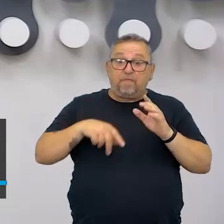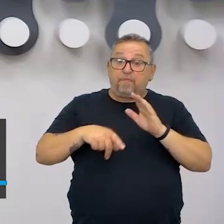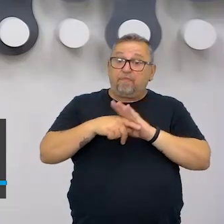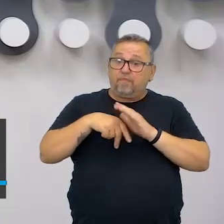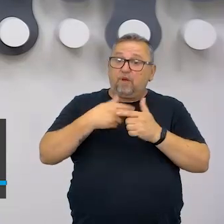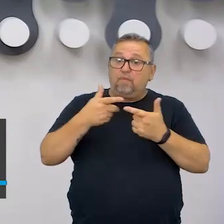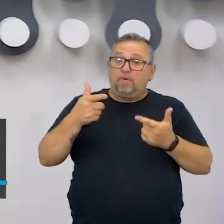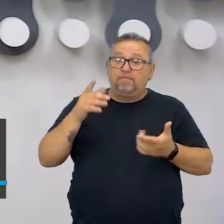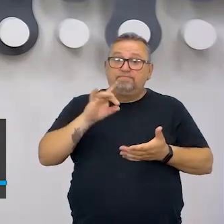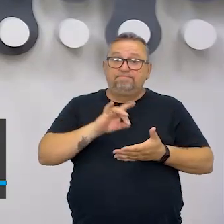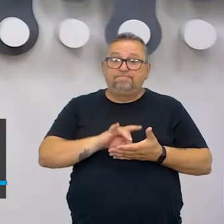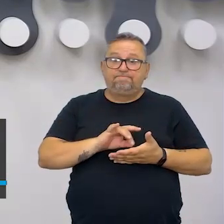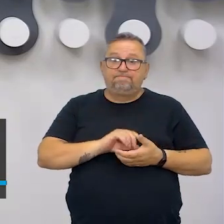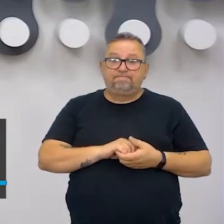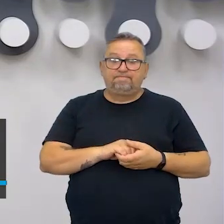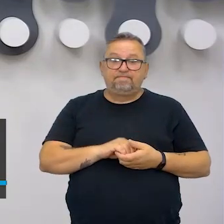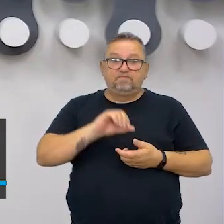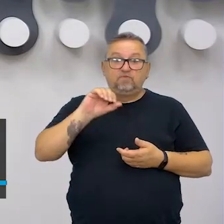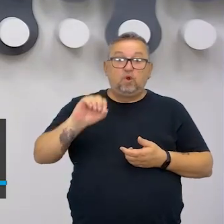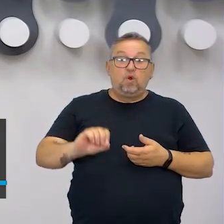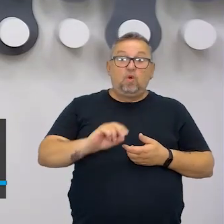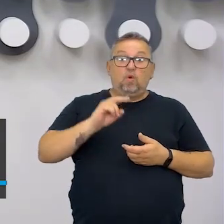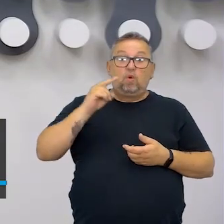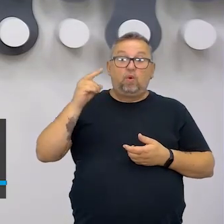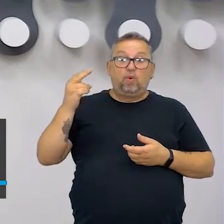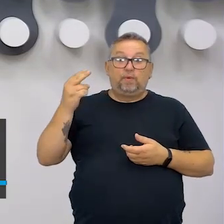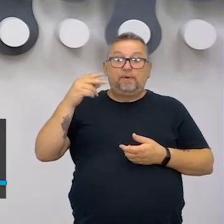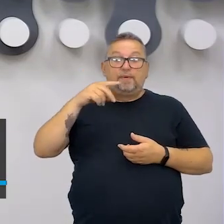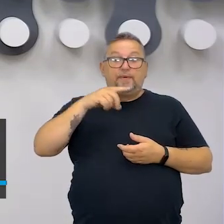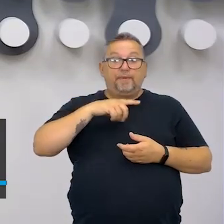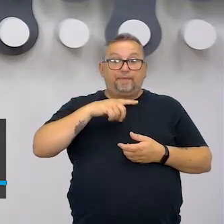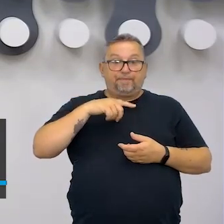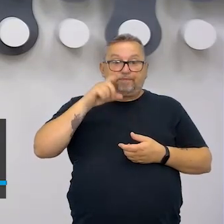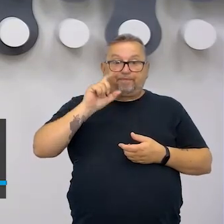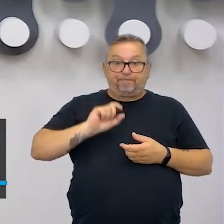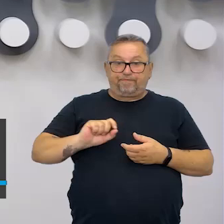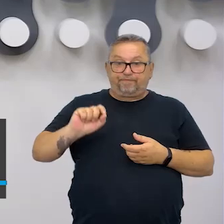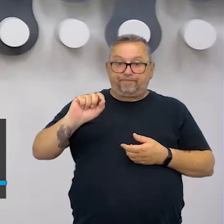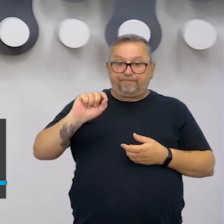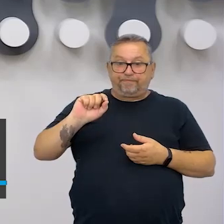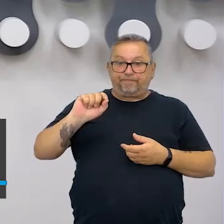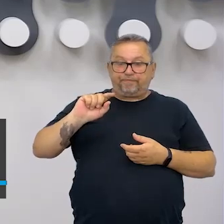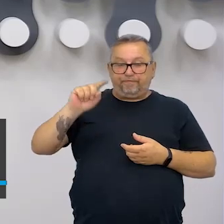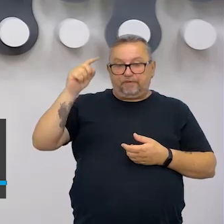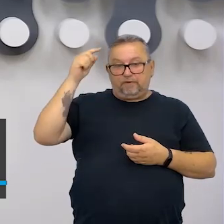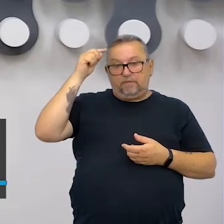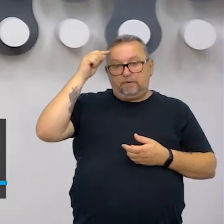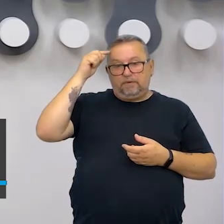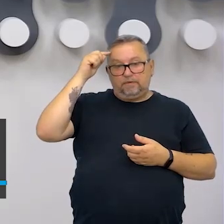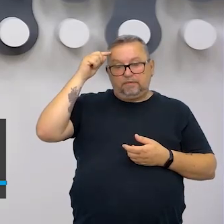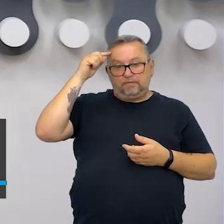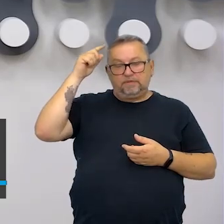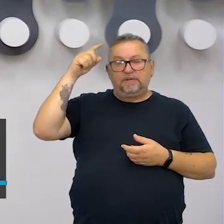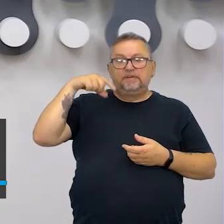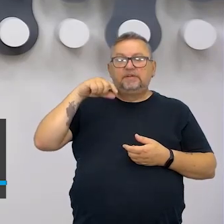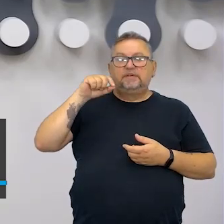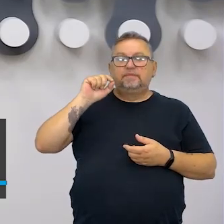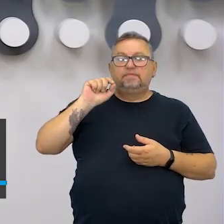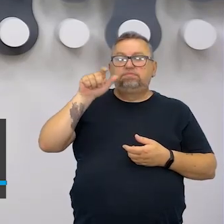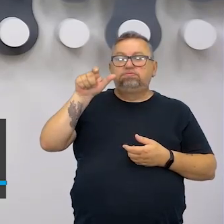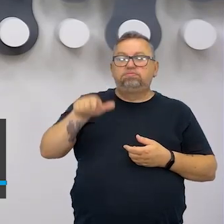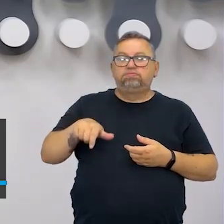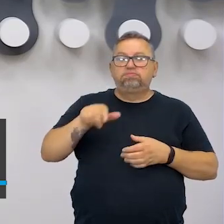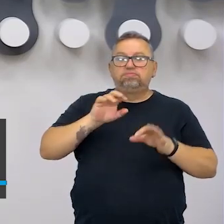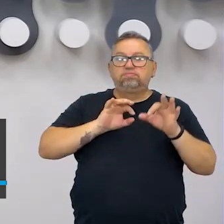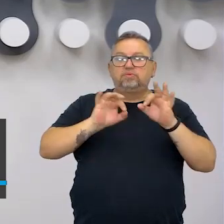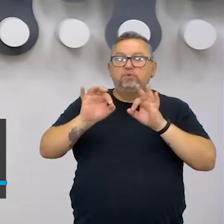coisas mesmas, né? Ou então, existe por outro lado aquele pensamento de que quem organiza